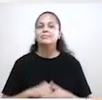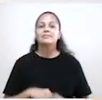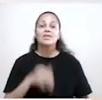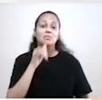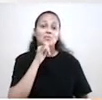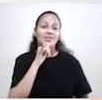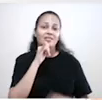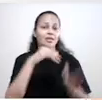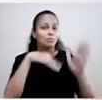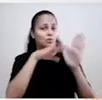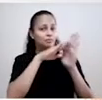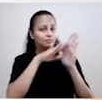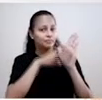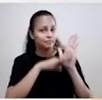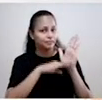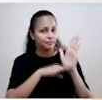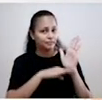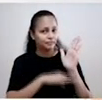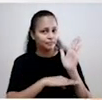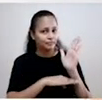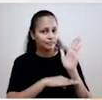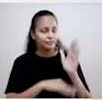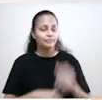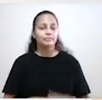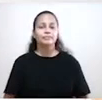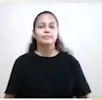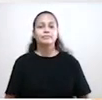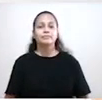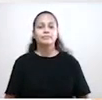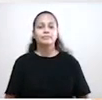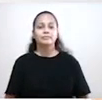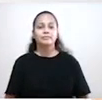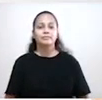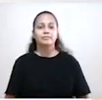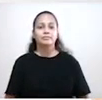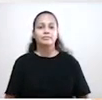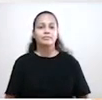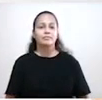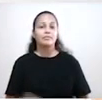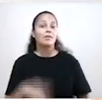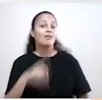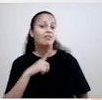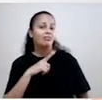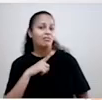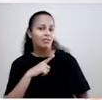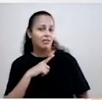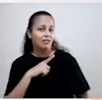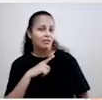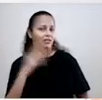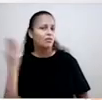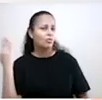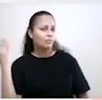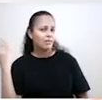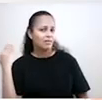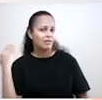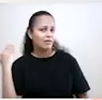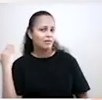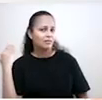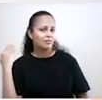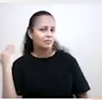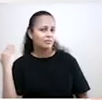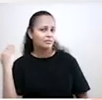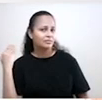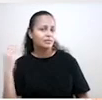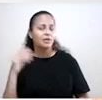o were, por exemplo. E no particípio, been. Have, que é ter. No passado e no